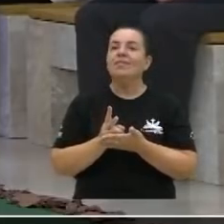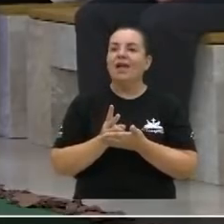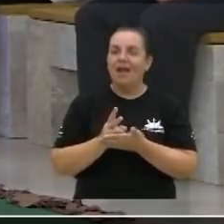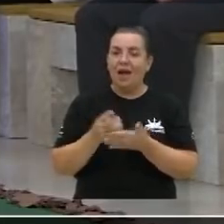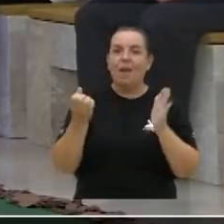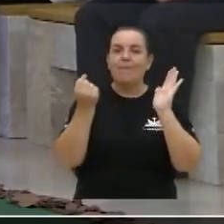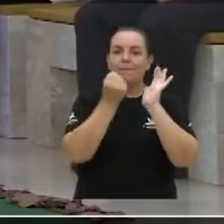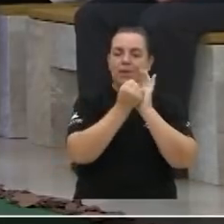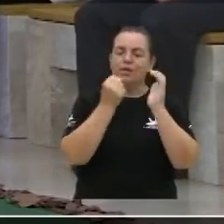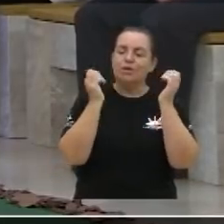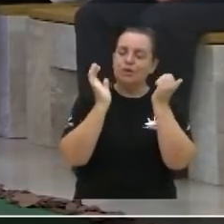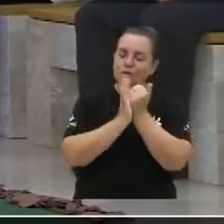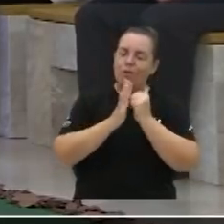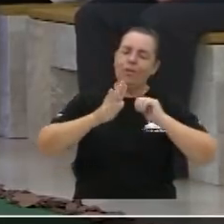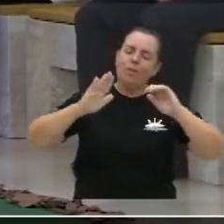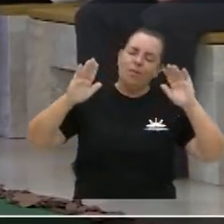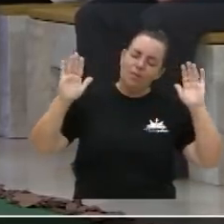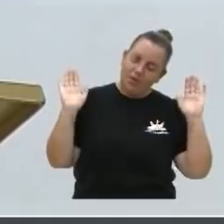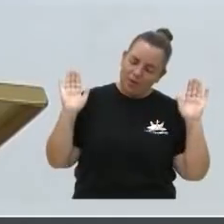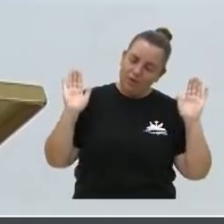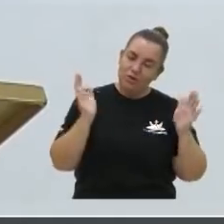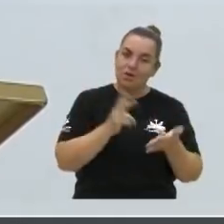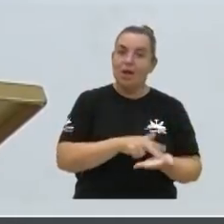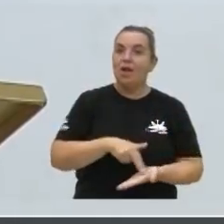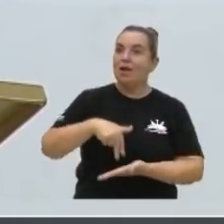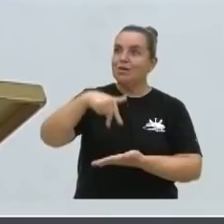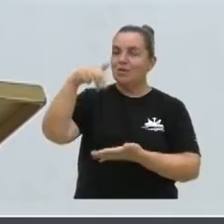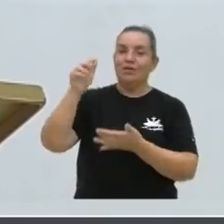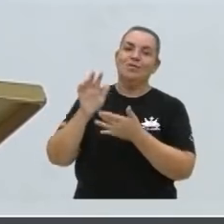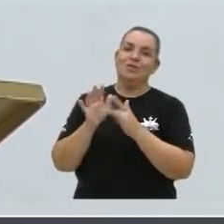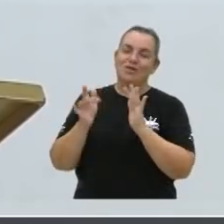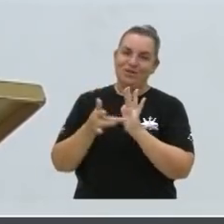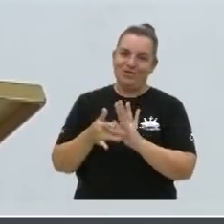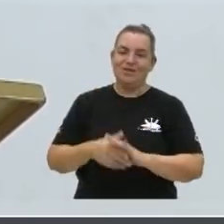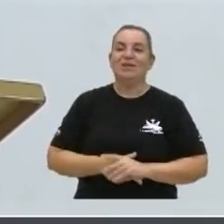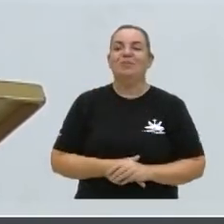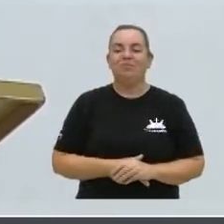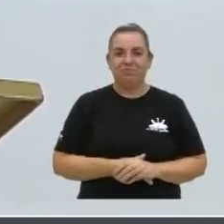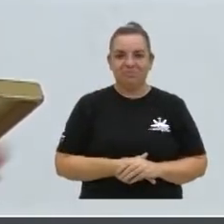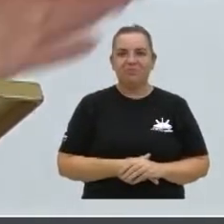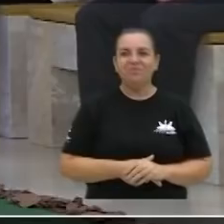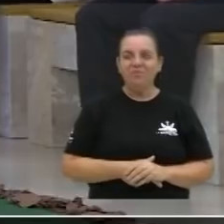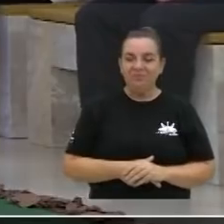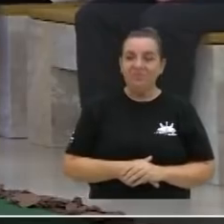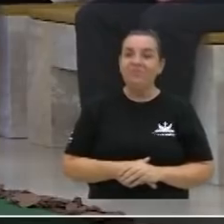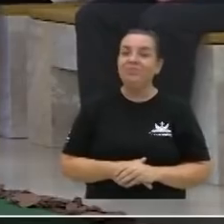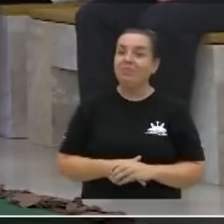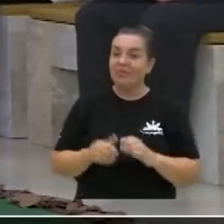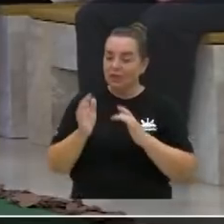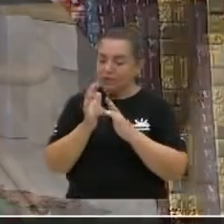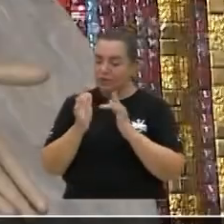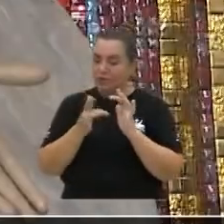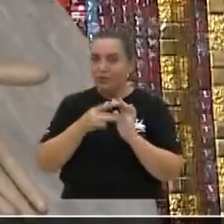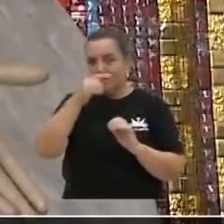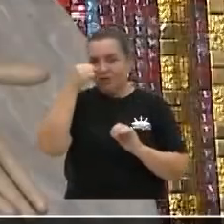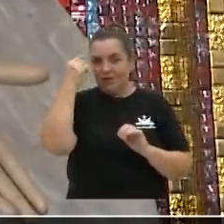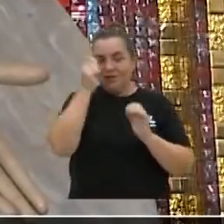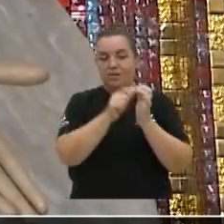a paixão, morte e ressurreição do Senhor. Jesus das Santas